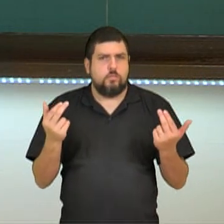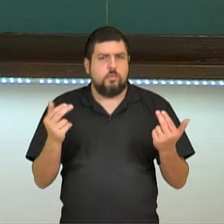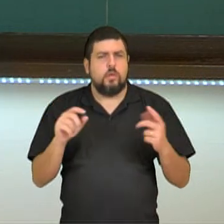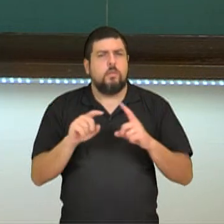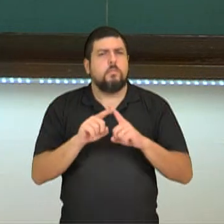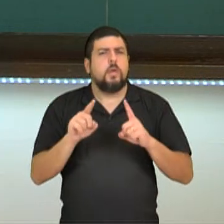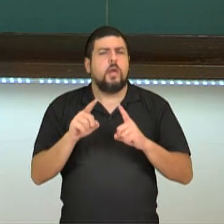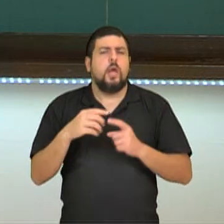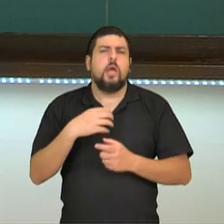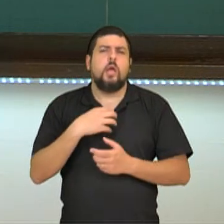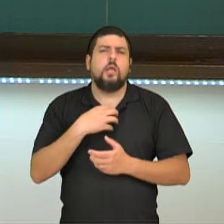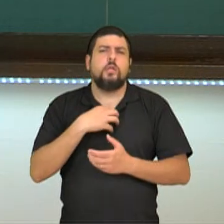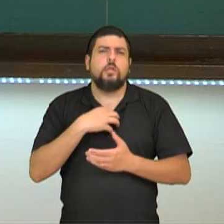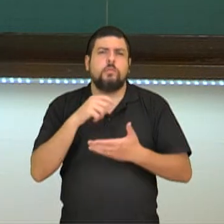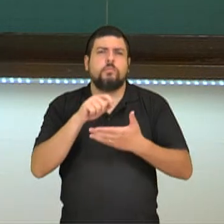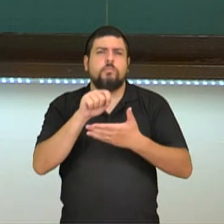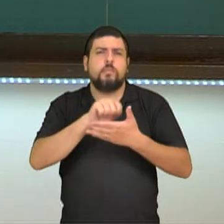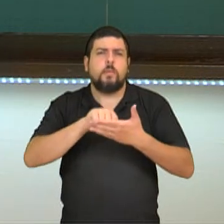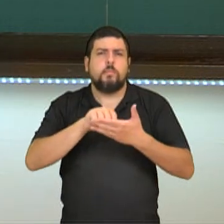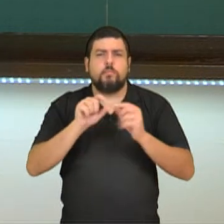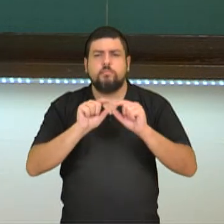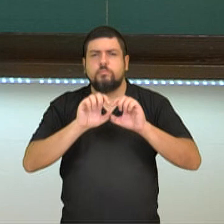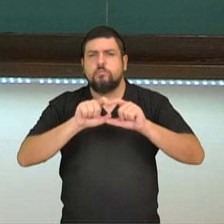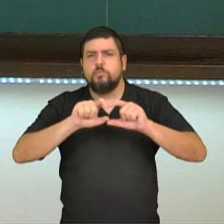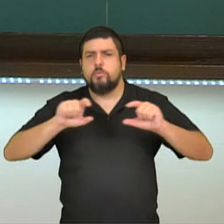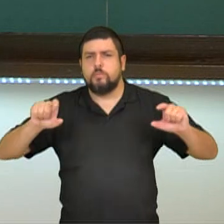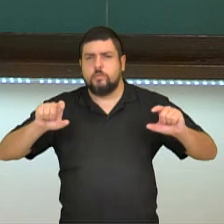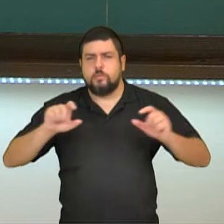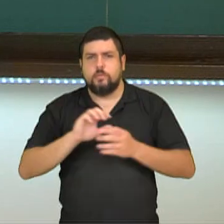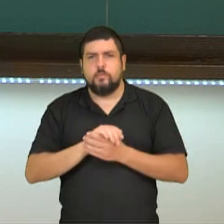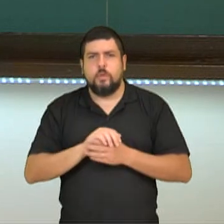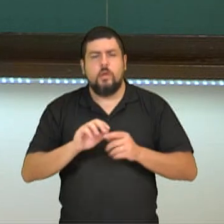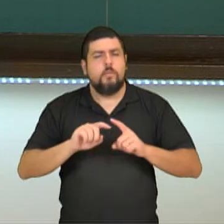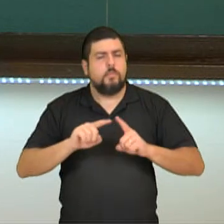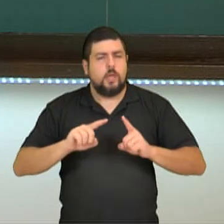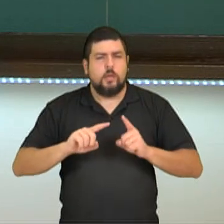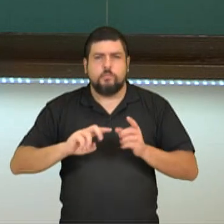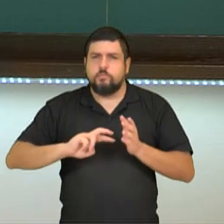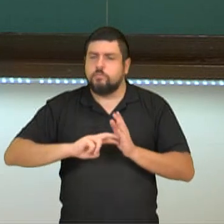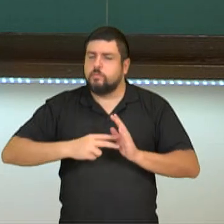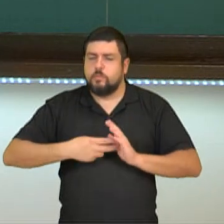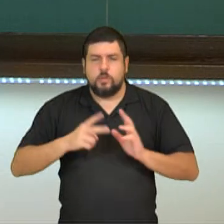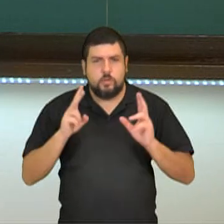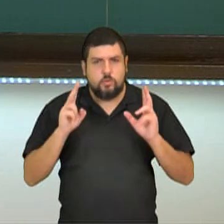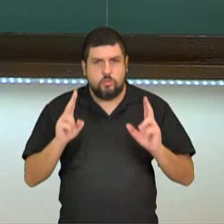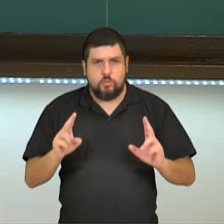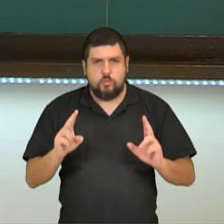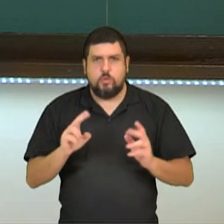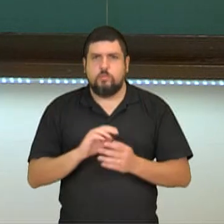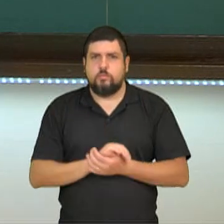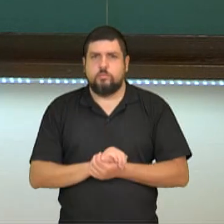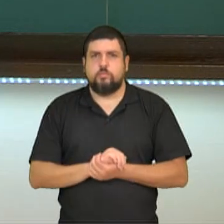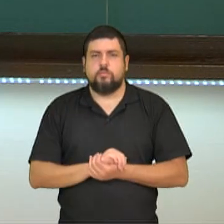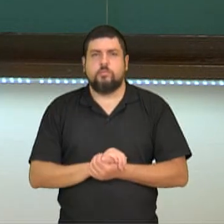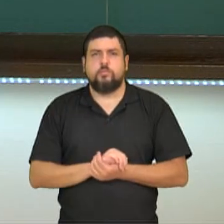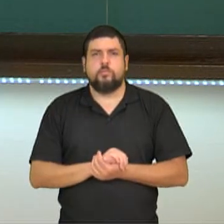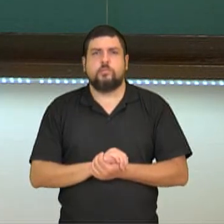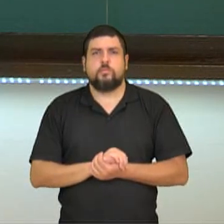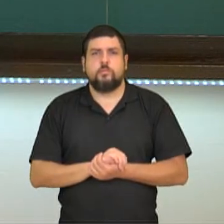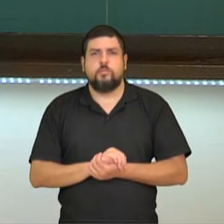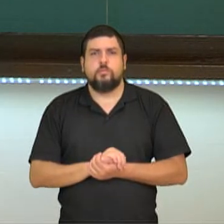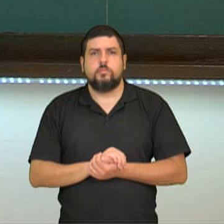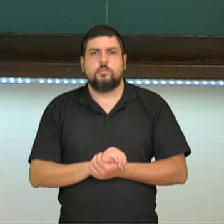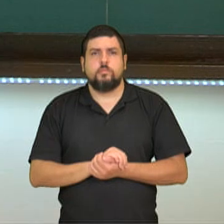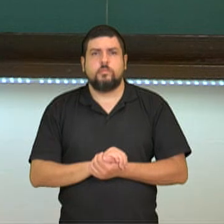diferentes de colocar isso na equação, mas eles significam a mesma coisa, tá bom? É a mesma coisa,